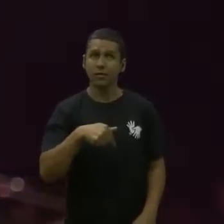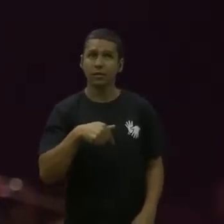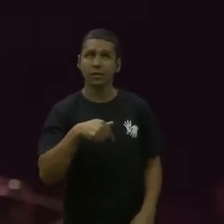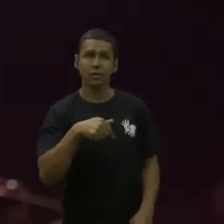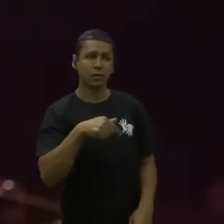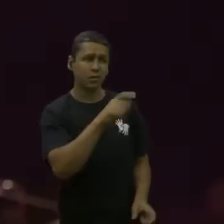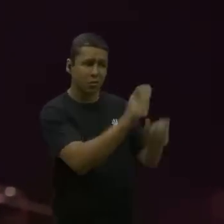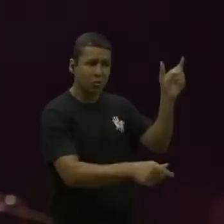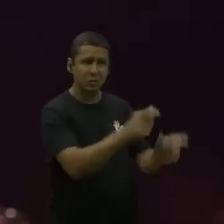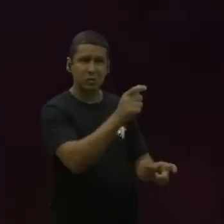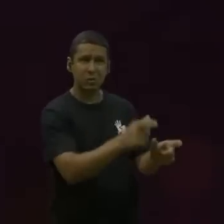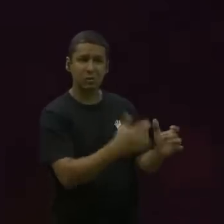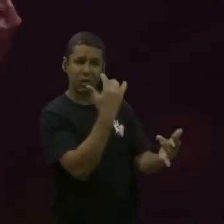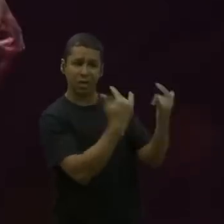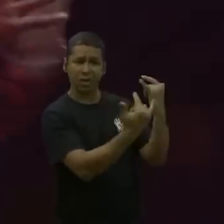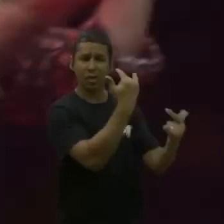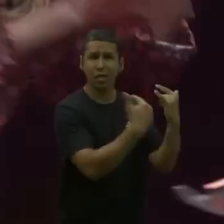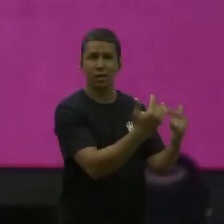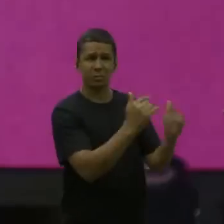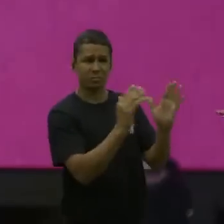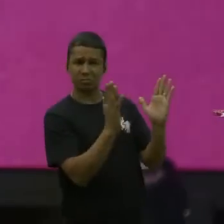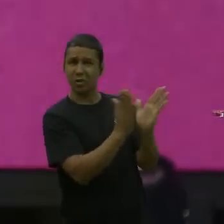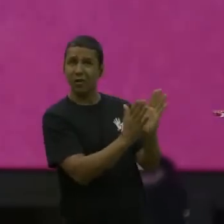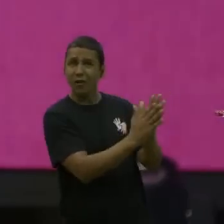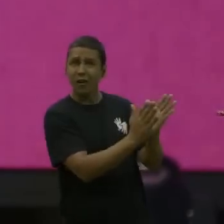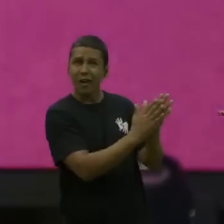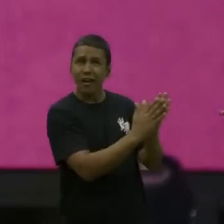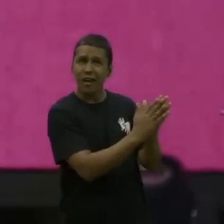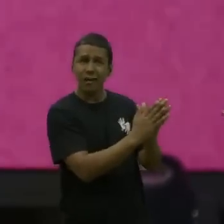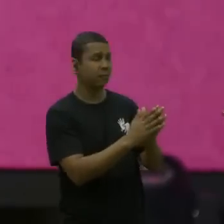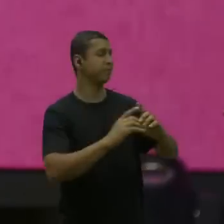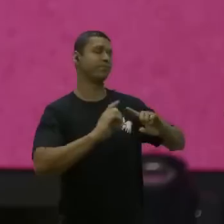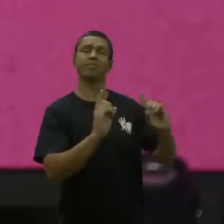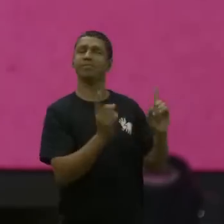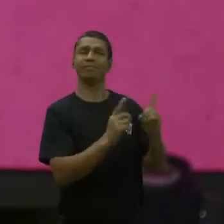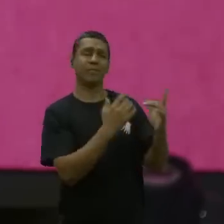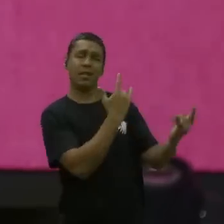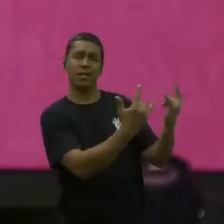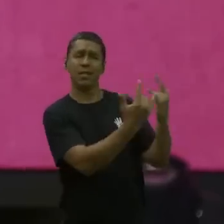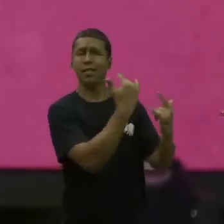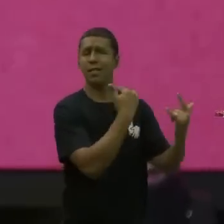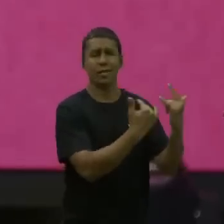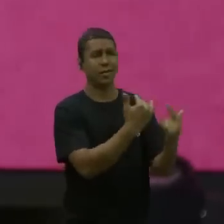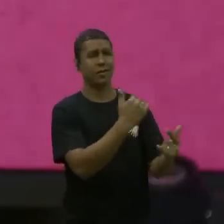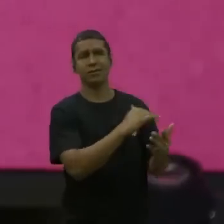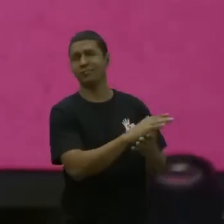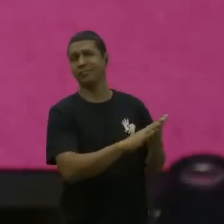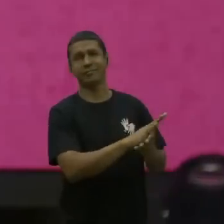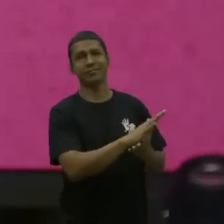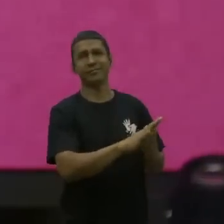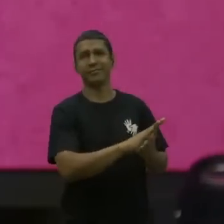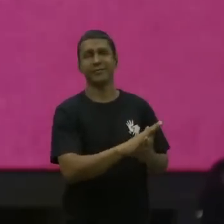distrai, o aplauso das pessoas não me distrai.